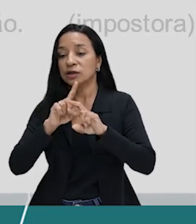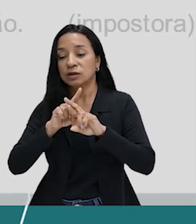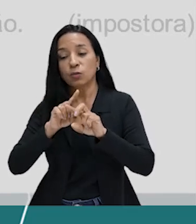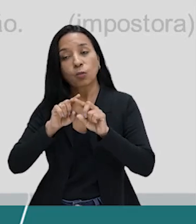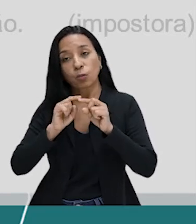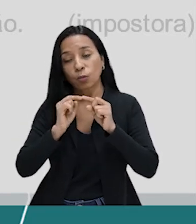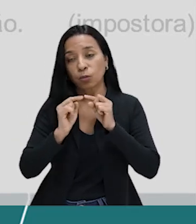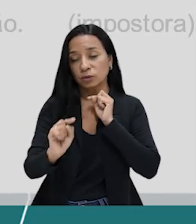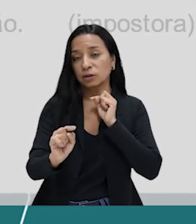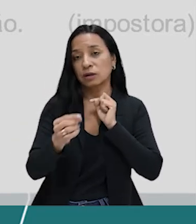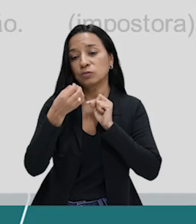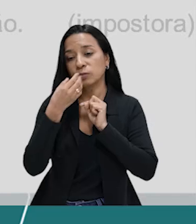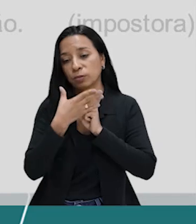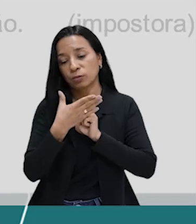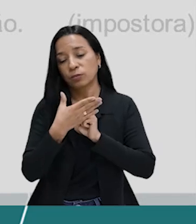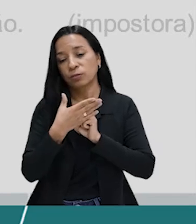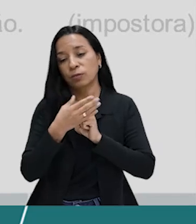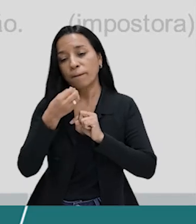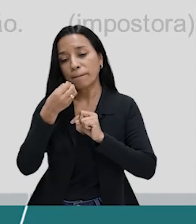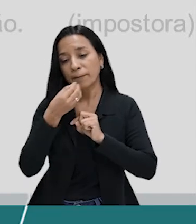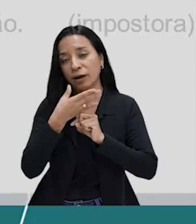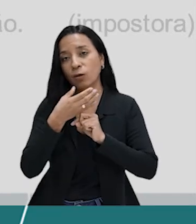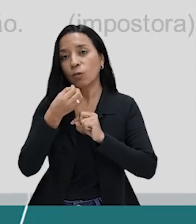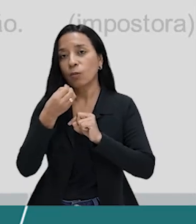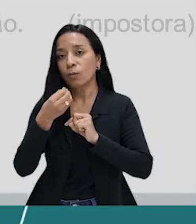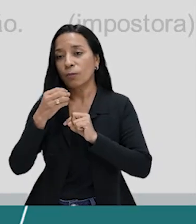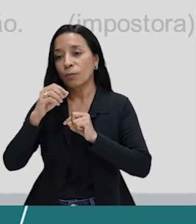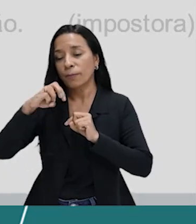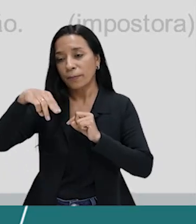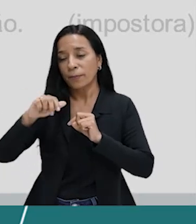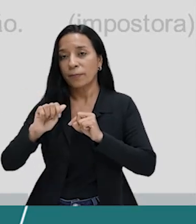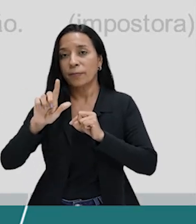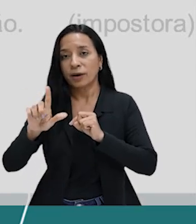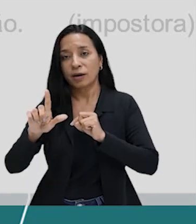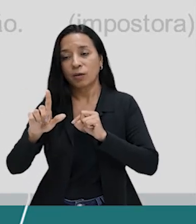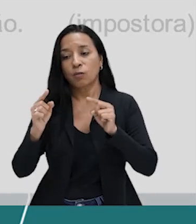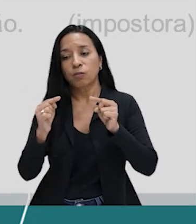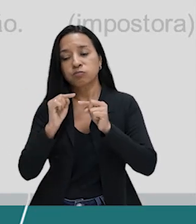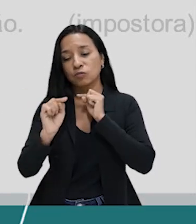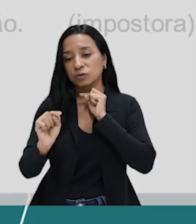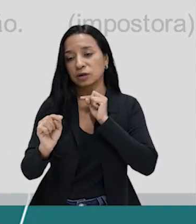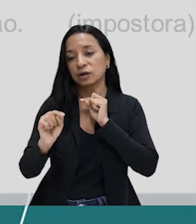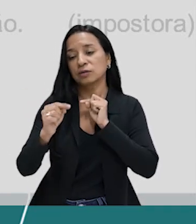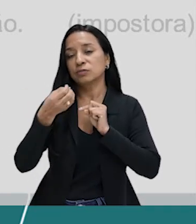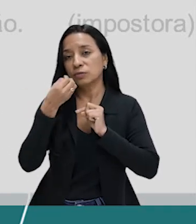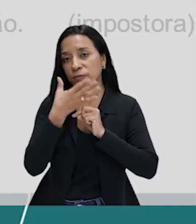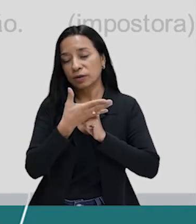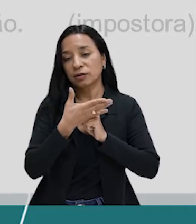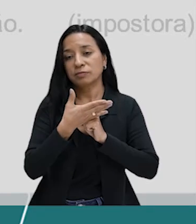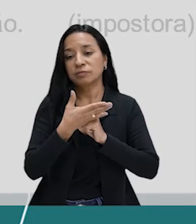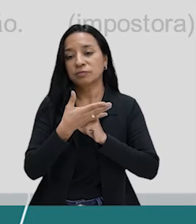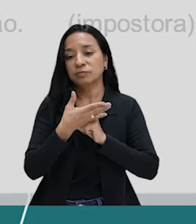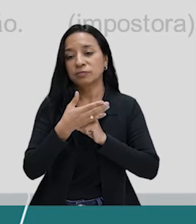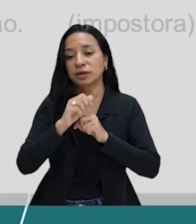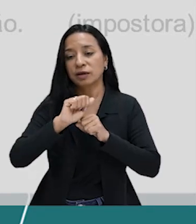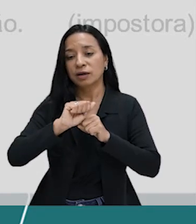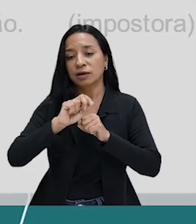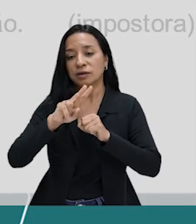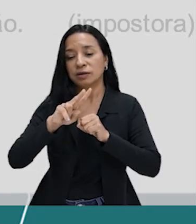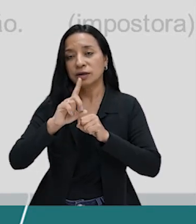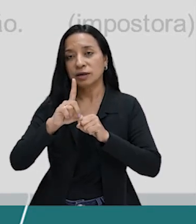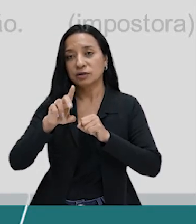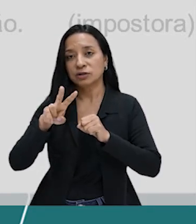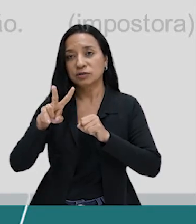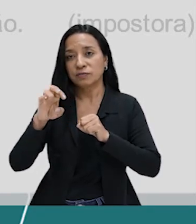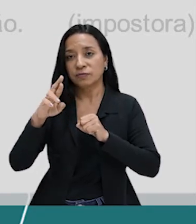Mal com U, contrário de bom. Mal com L, contrário de bem. Nesse caso, ele é o quê? Ele é um advérbio, ele é